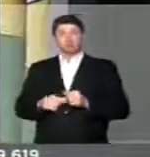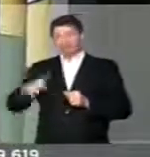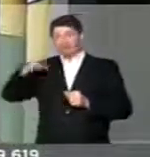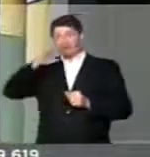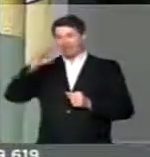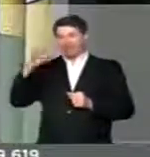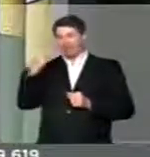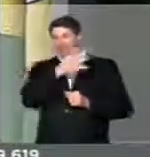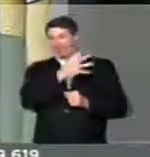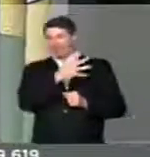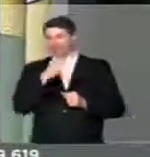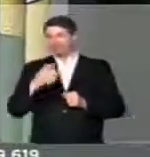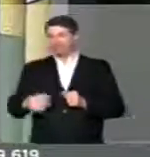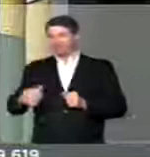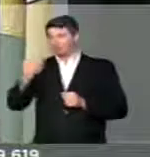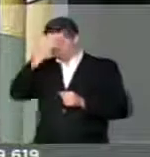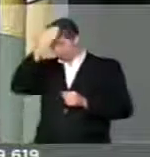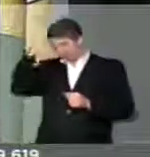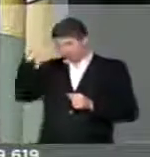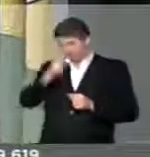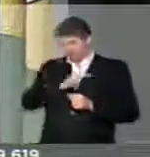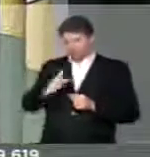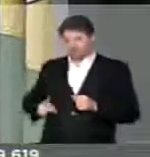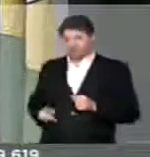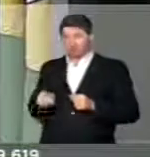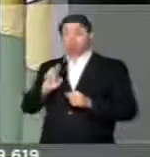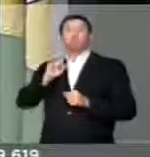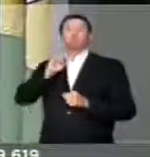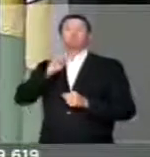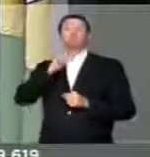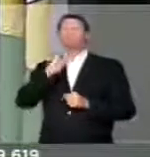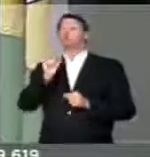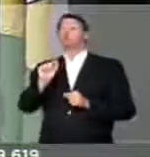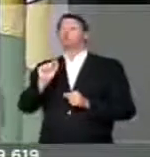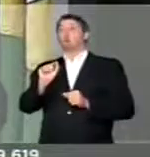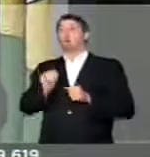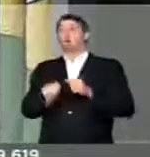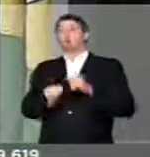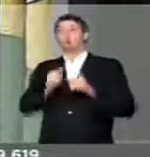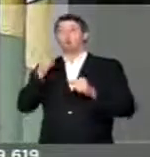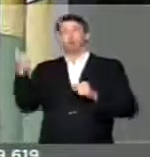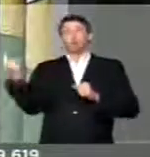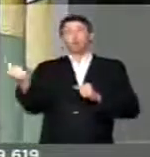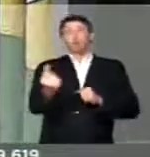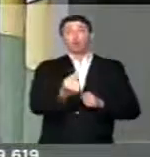acusação não percebem que isso mancha toda a nossa instituição.